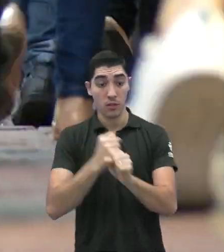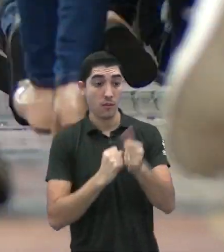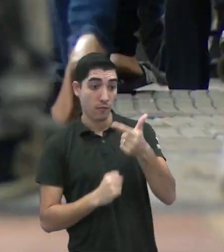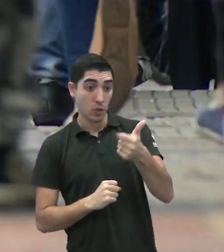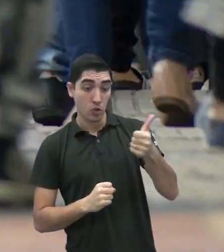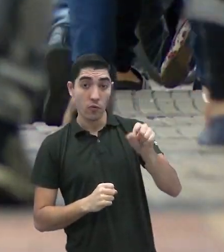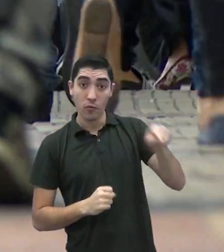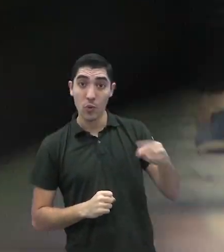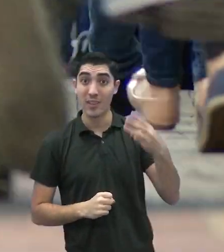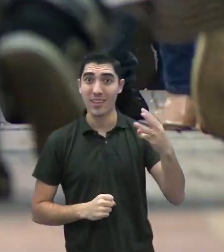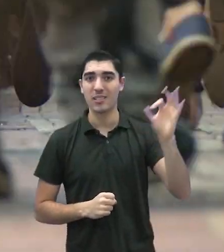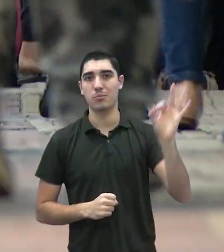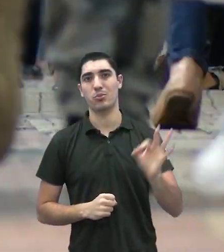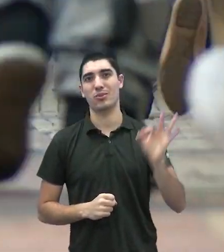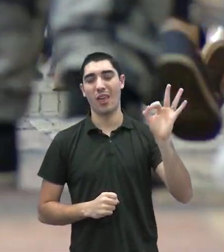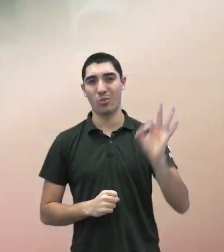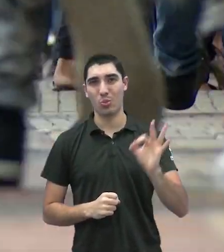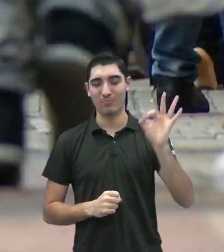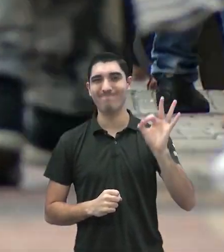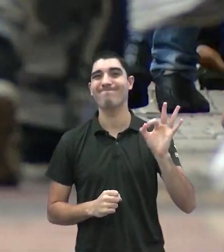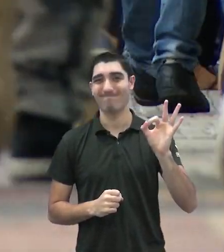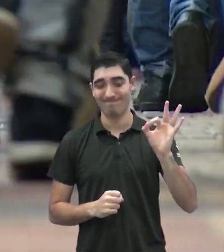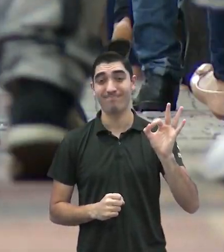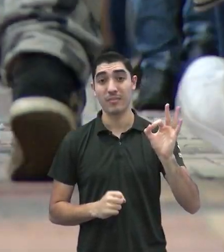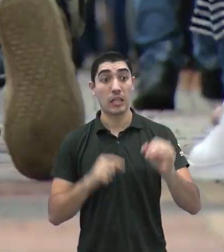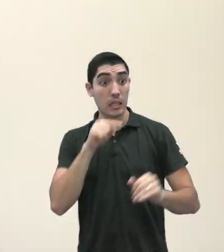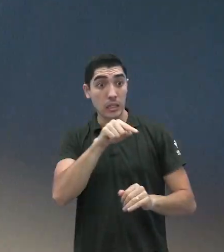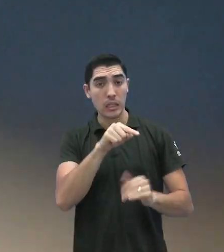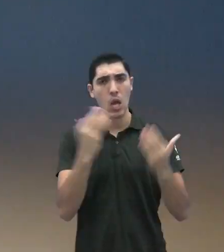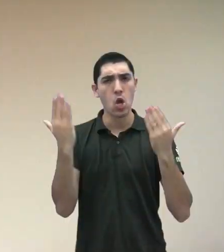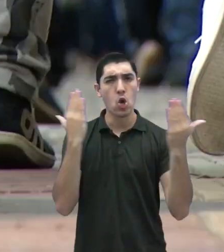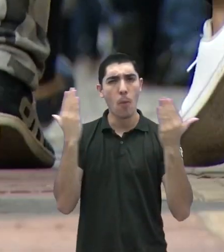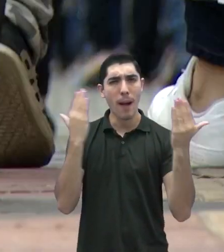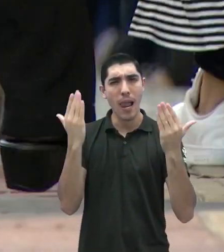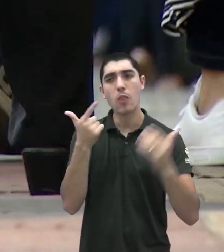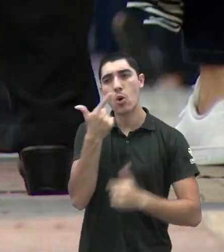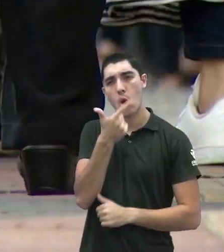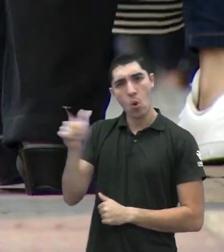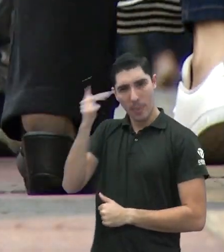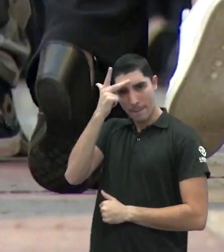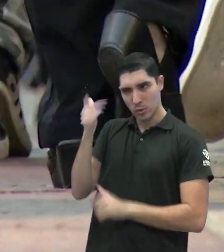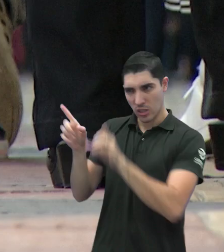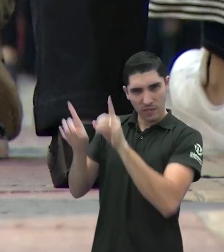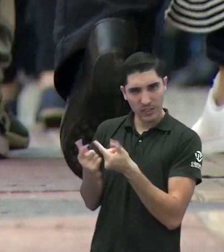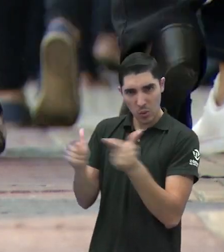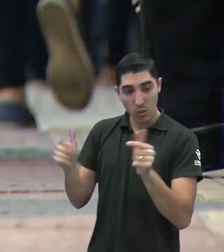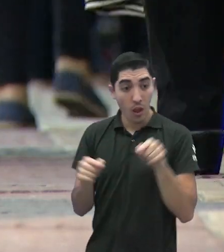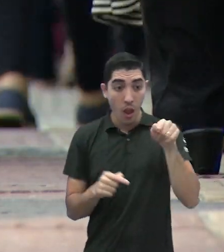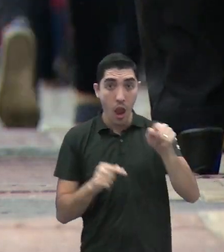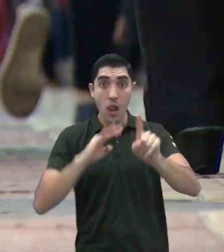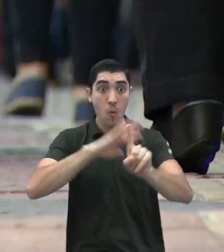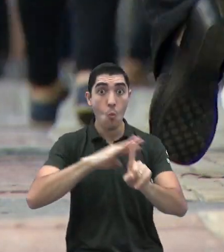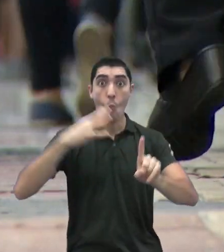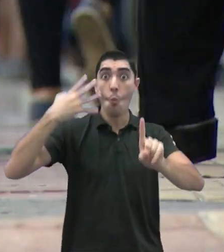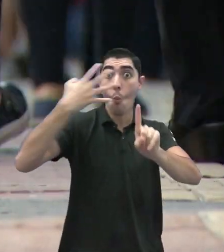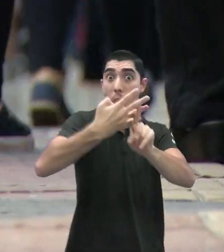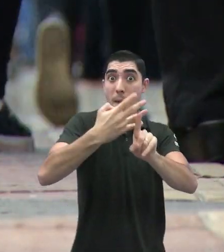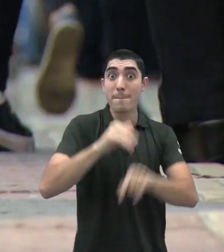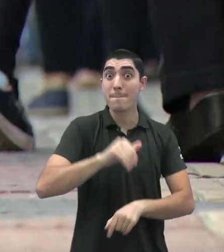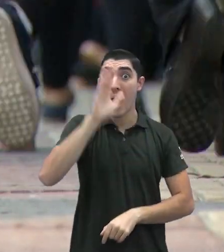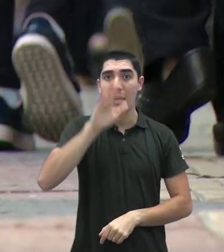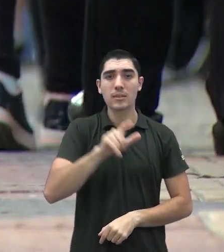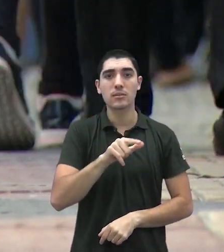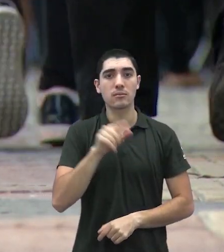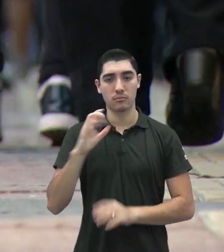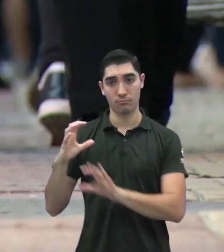21,3% do total. Essa taxa é 4 vezes maior do que a registrada em pessoas sem deficiência, que é de